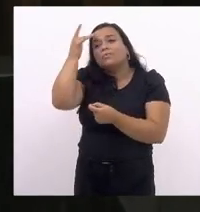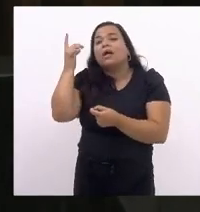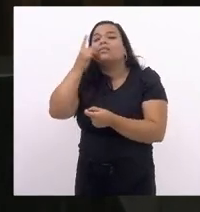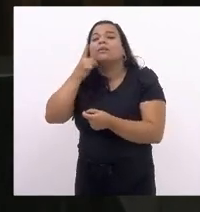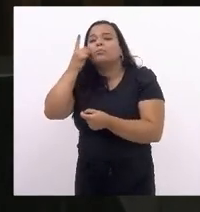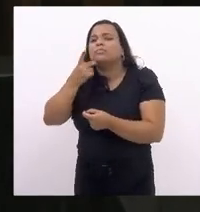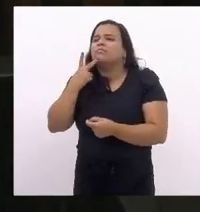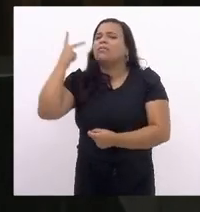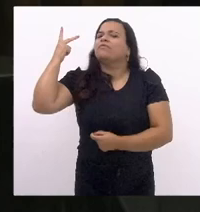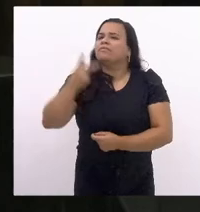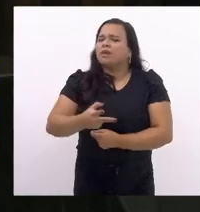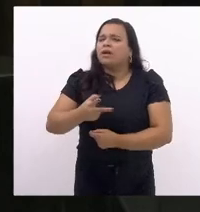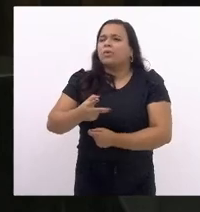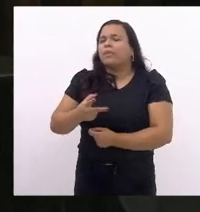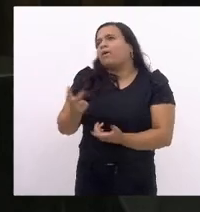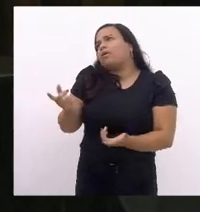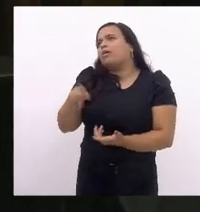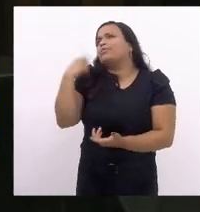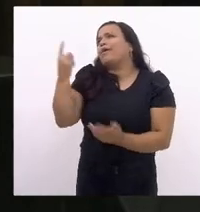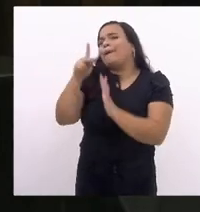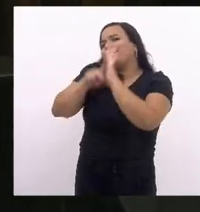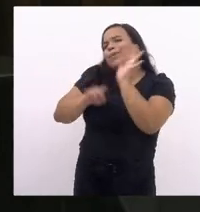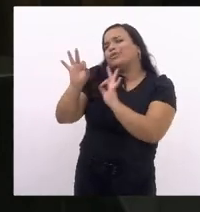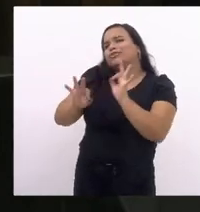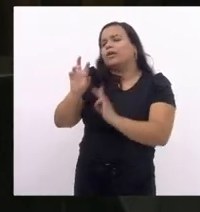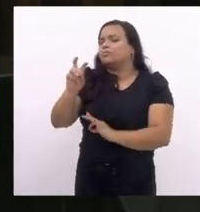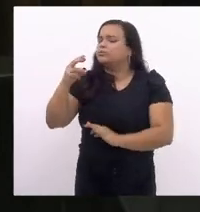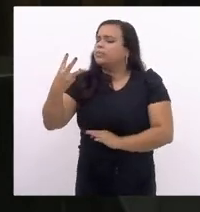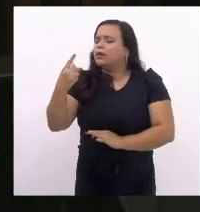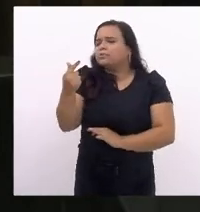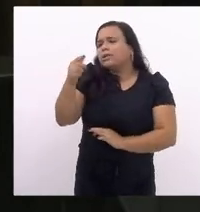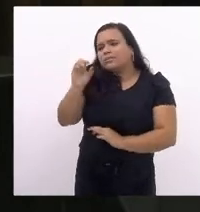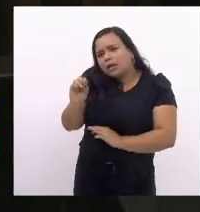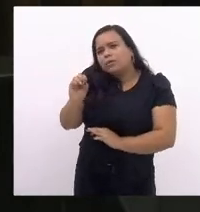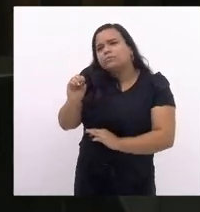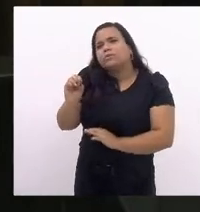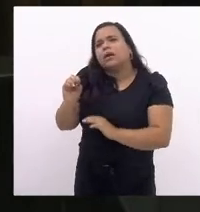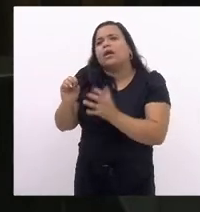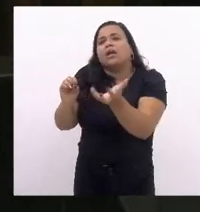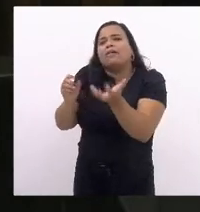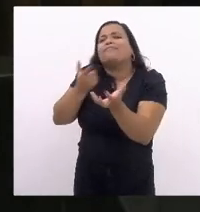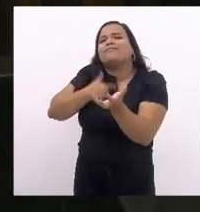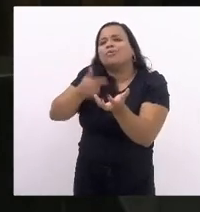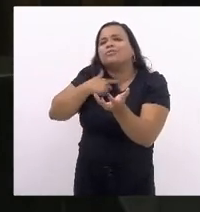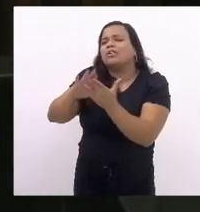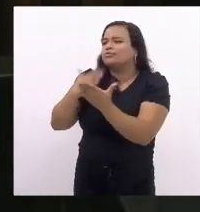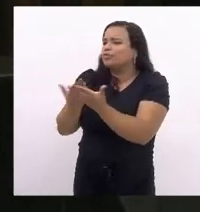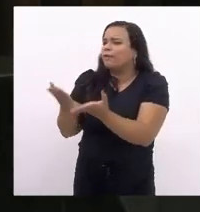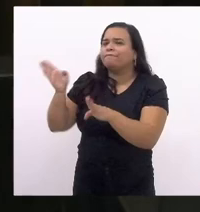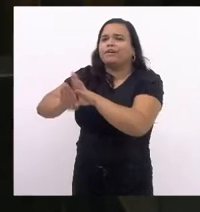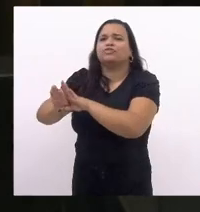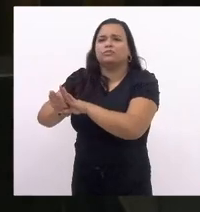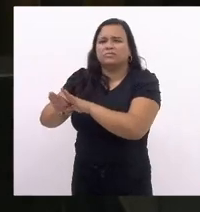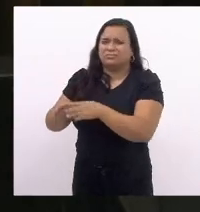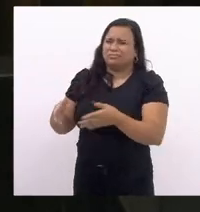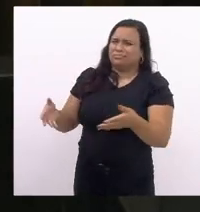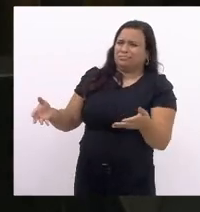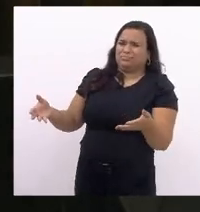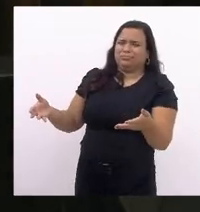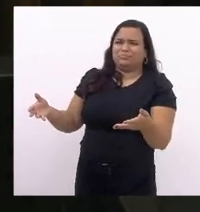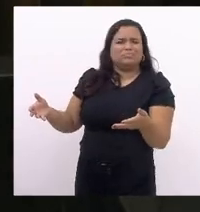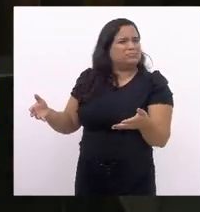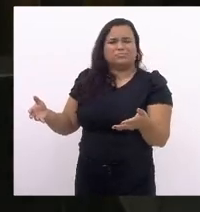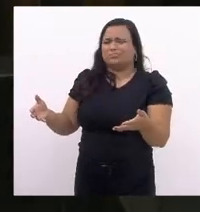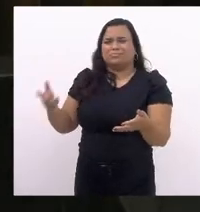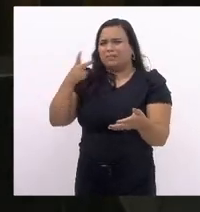que, através do nosso projeto 5370, a gente queria que as escolas ficassem fechadas. Isso é